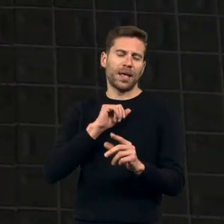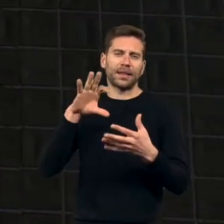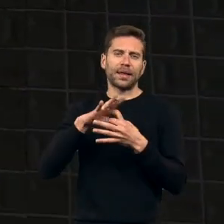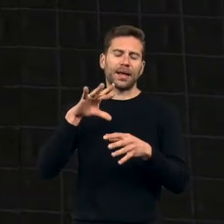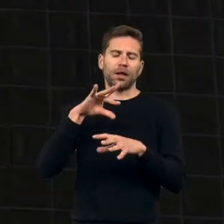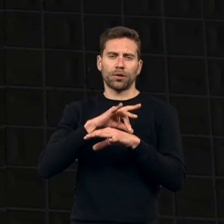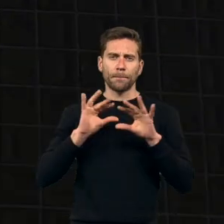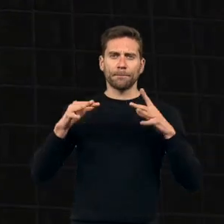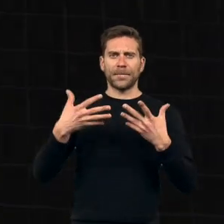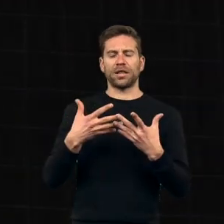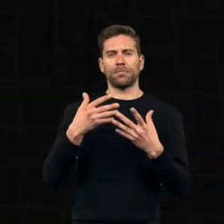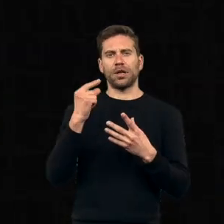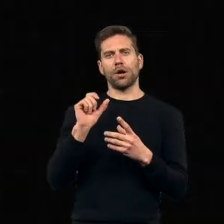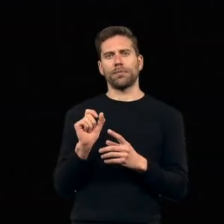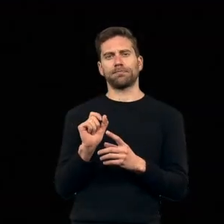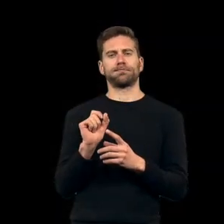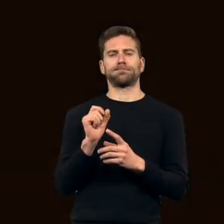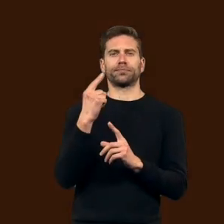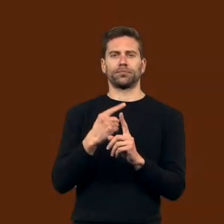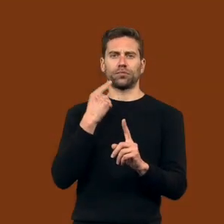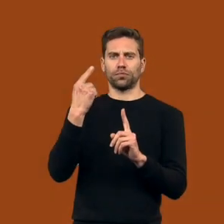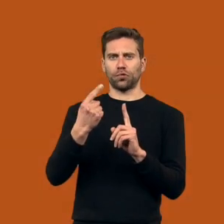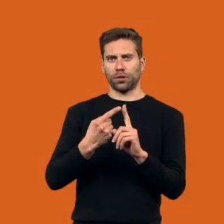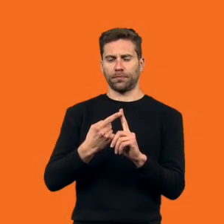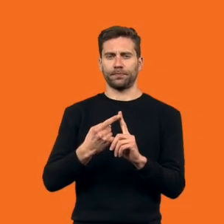este primeiro ano de pandemia.